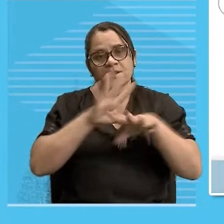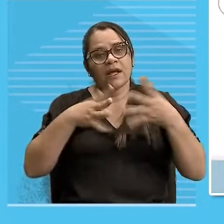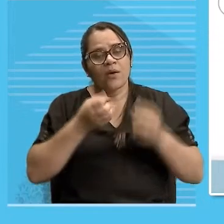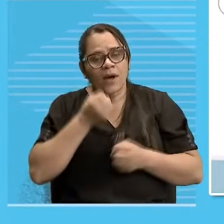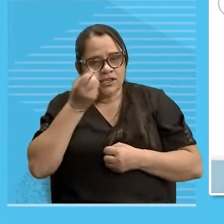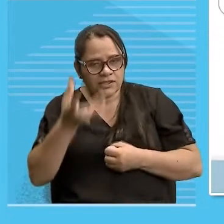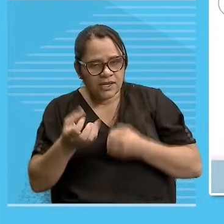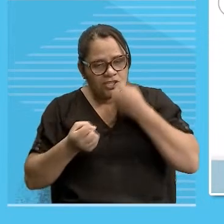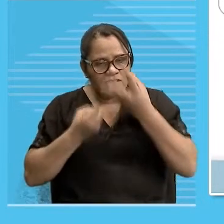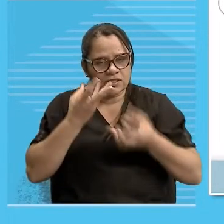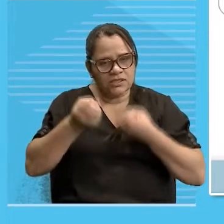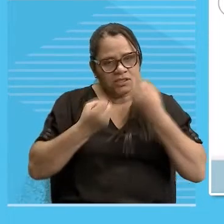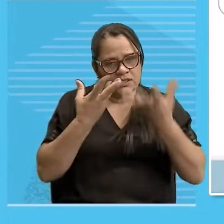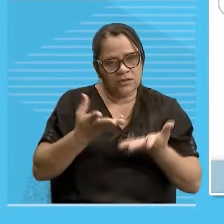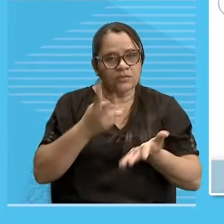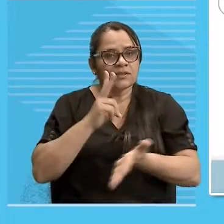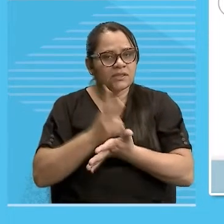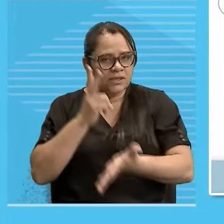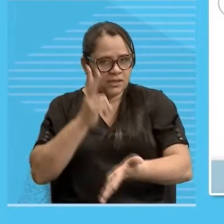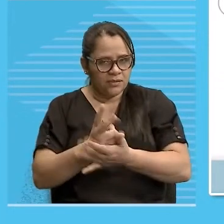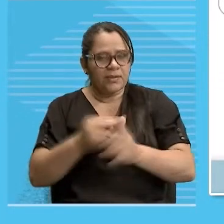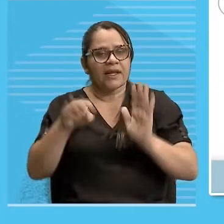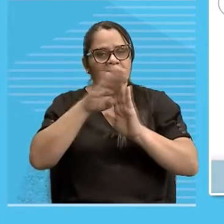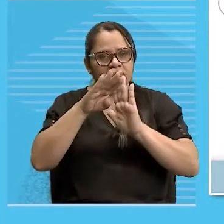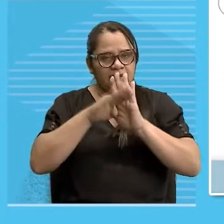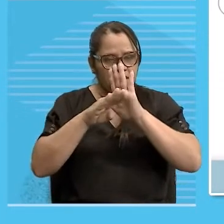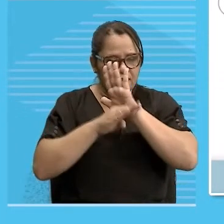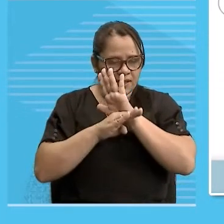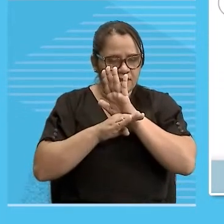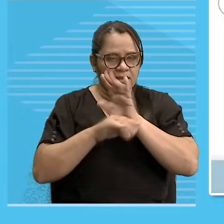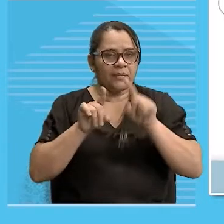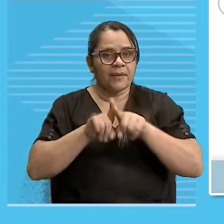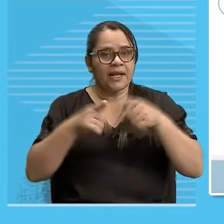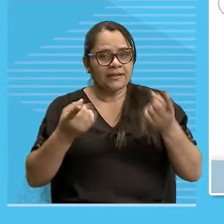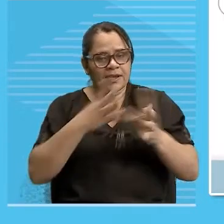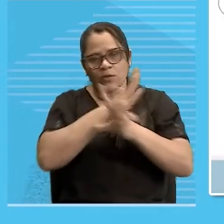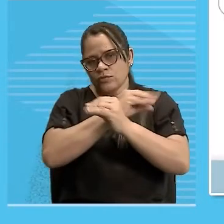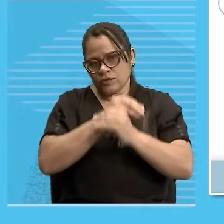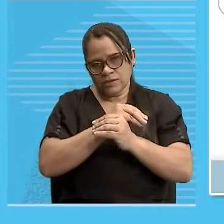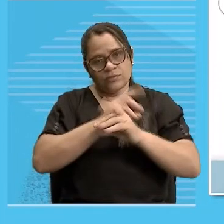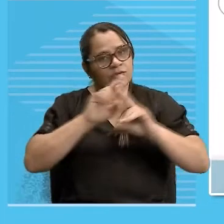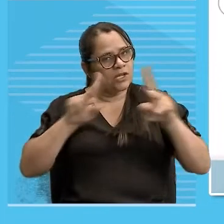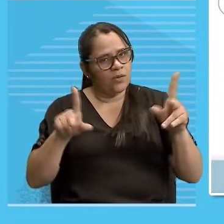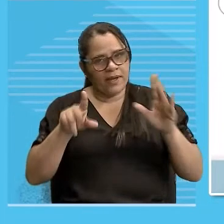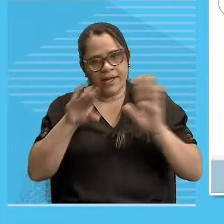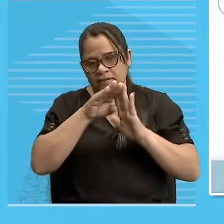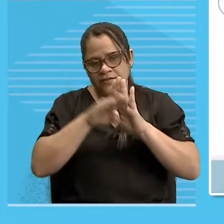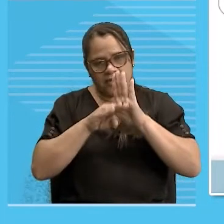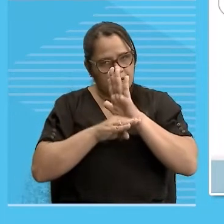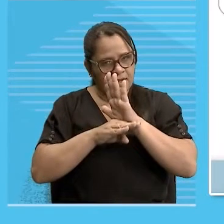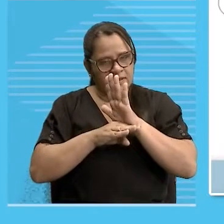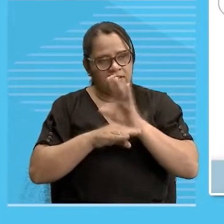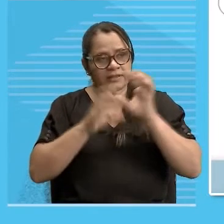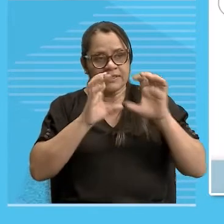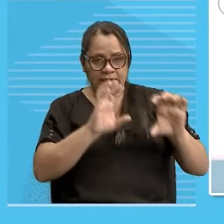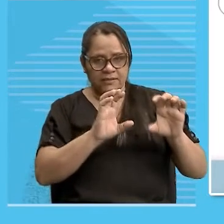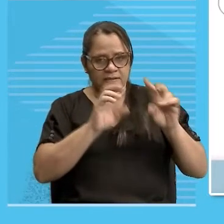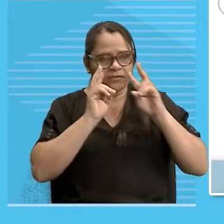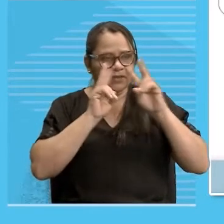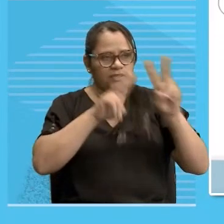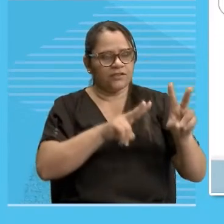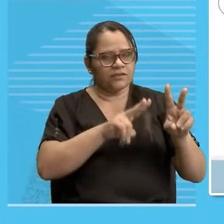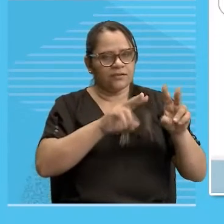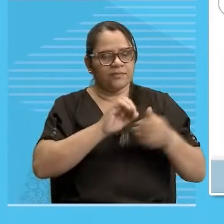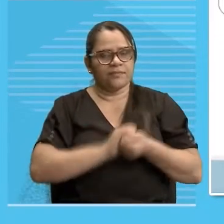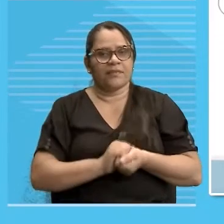sempre é classificada pelo significado. A conjunção nem sempre. Pode ser que sim, pode ser que não. Então, veja, alegria.